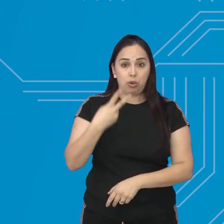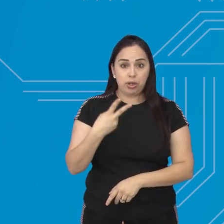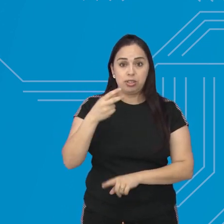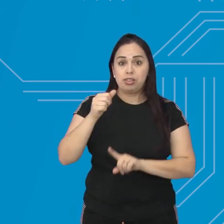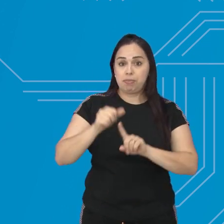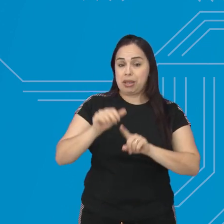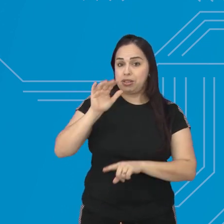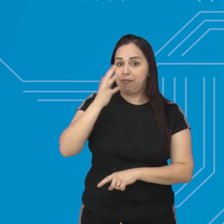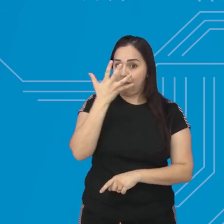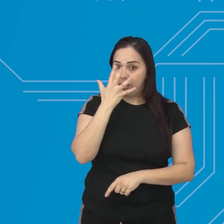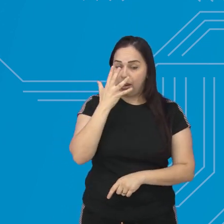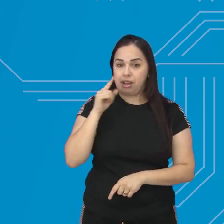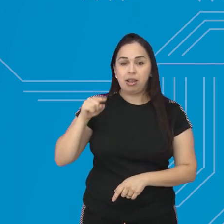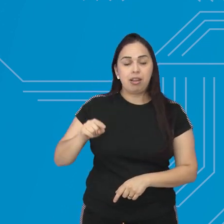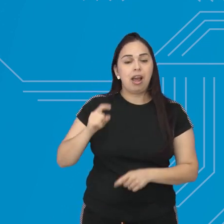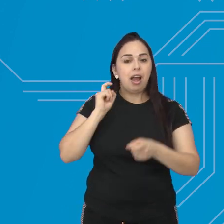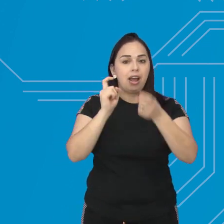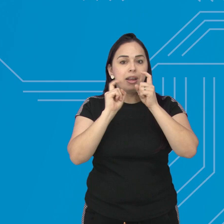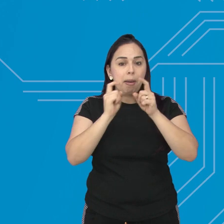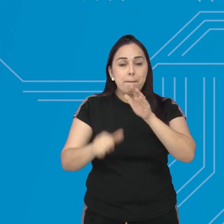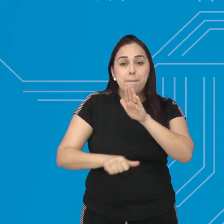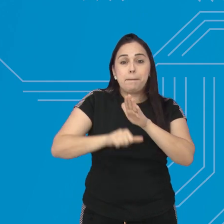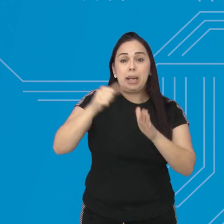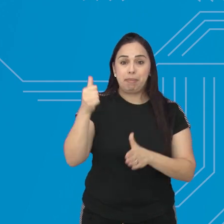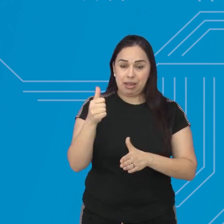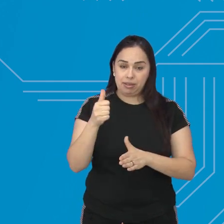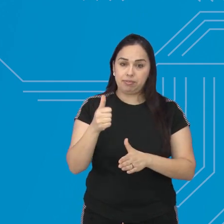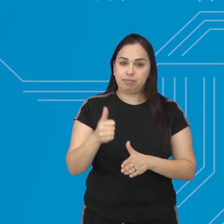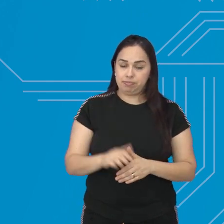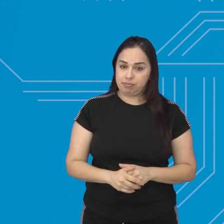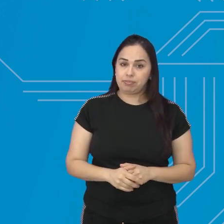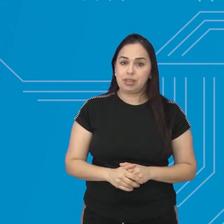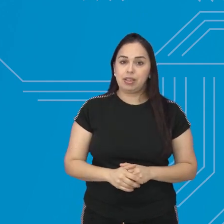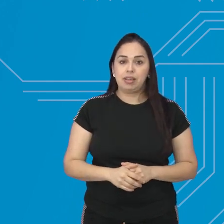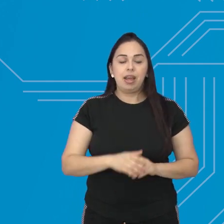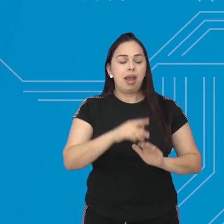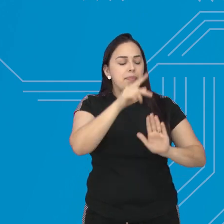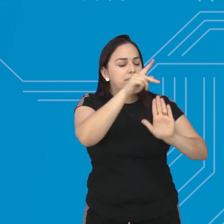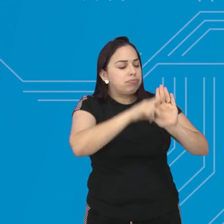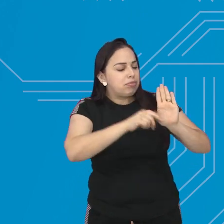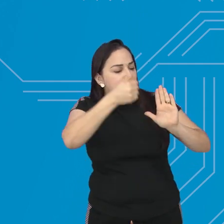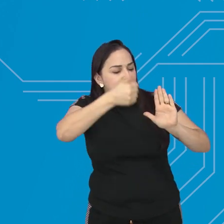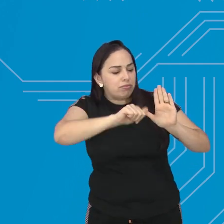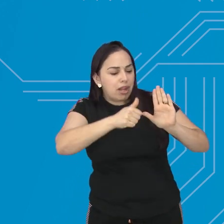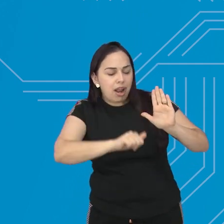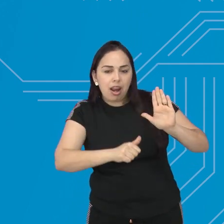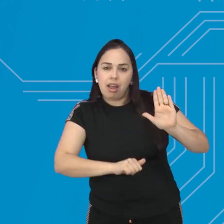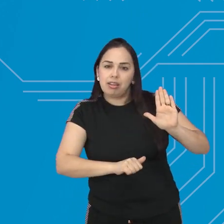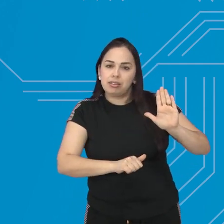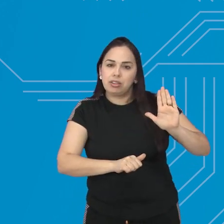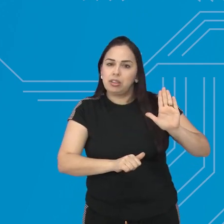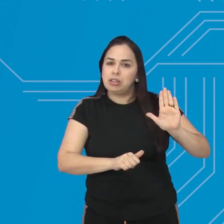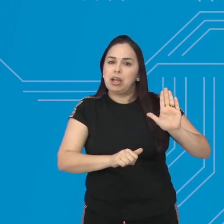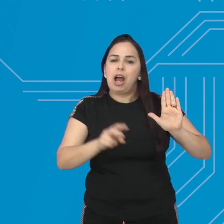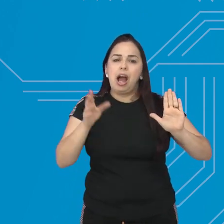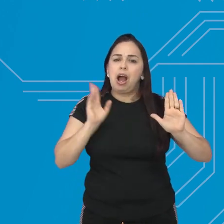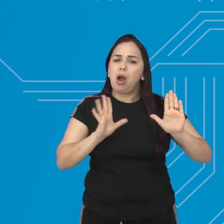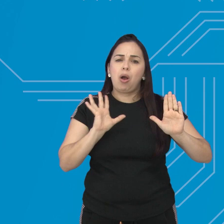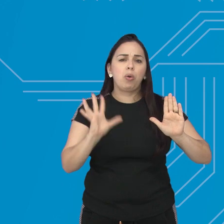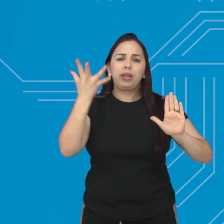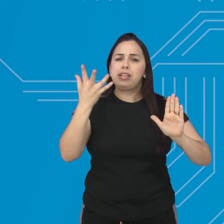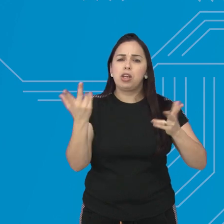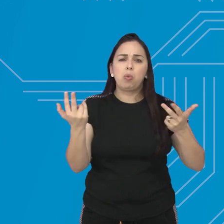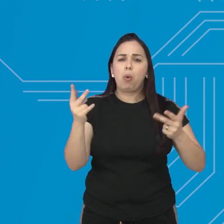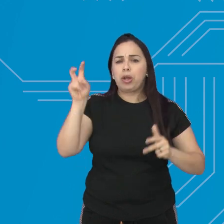dia 2 de fevereiro, os vereadores vão realizar a primeira sessão do ano. Como o rito da sessão é para apreciação de projetos de lei, como acontece